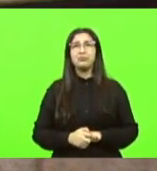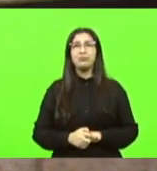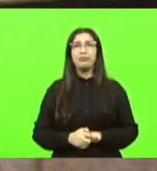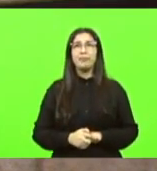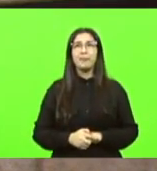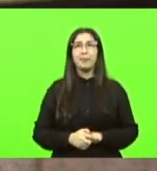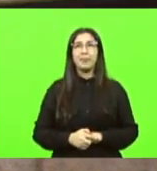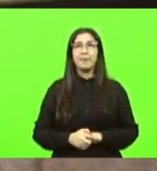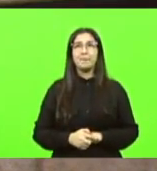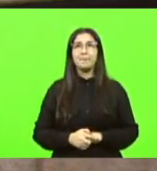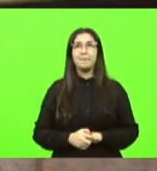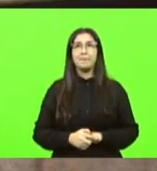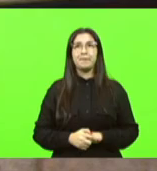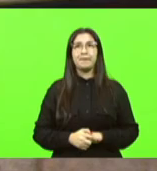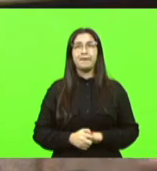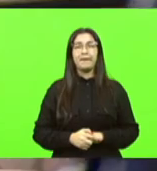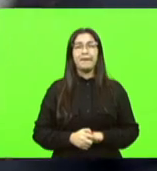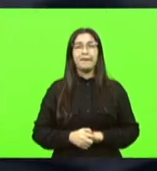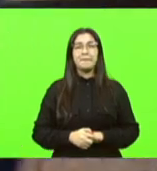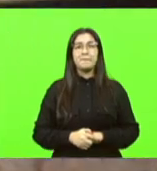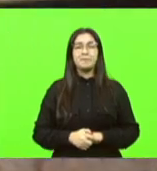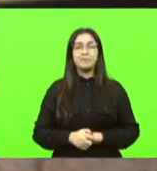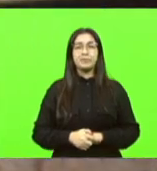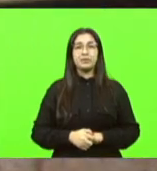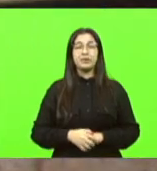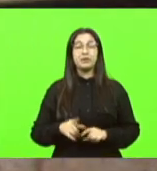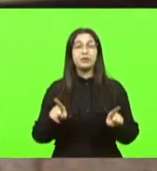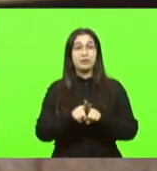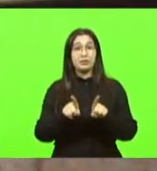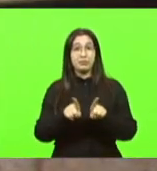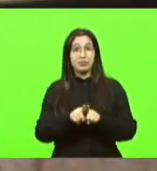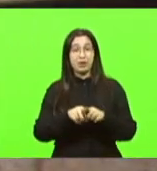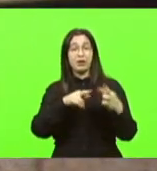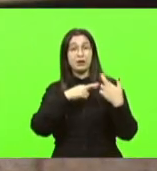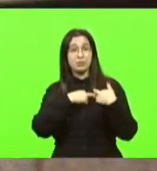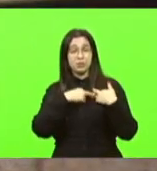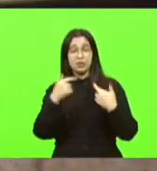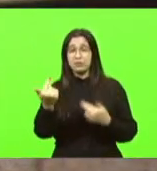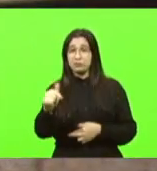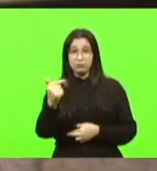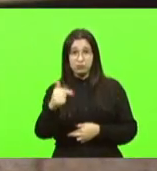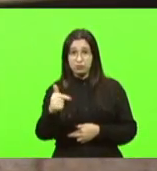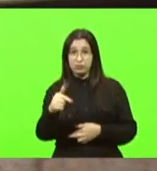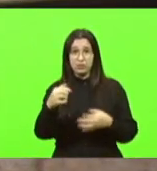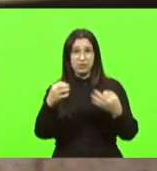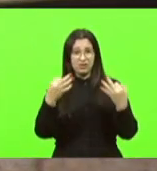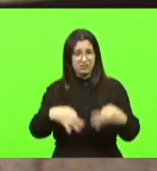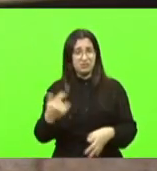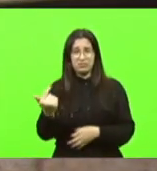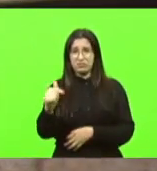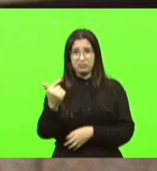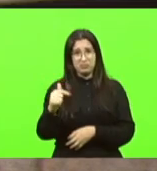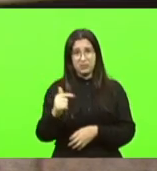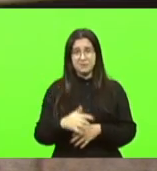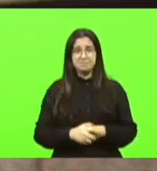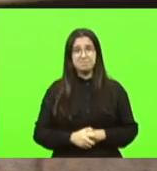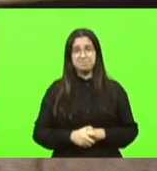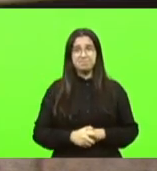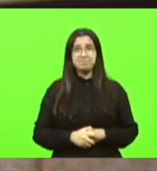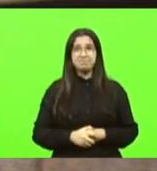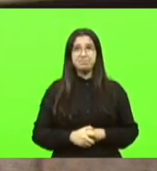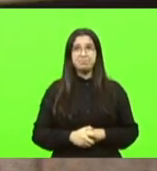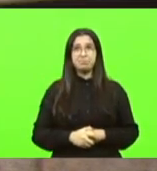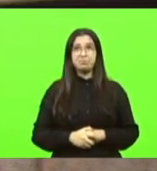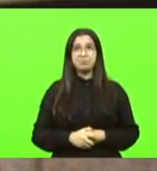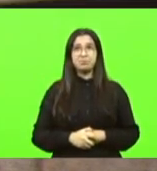e não são lamentável com irresponsável e me responsável e o burro